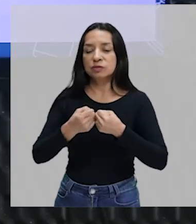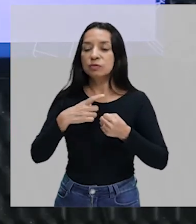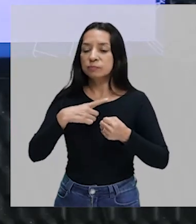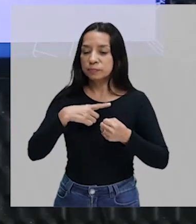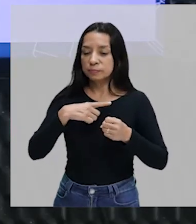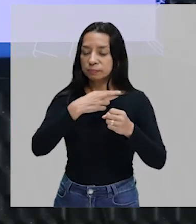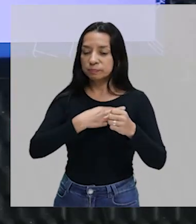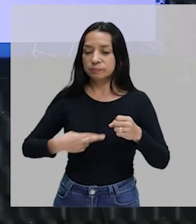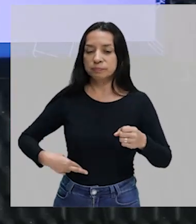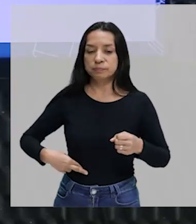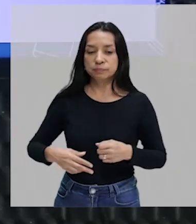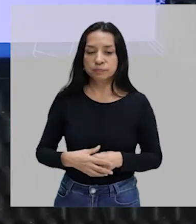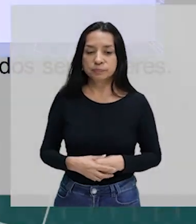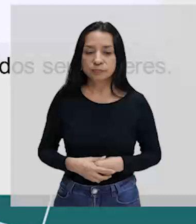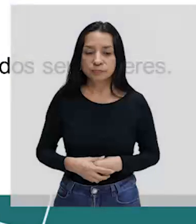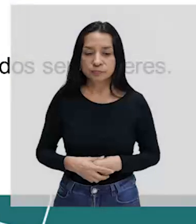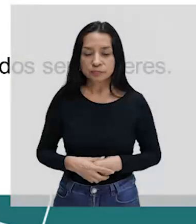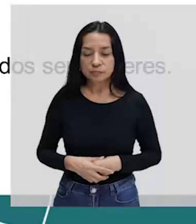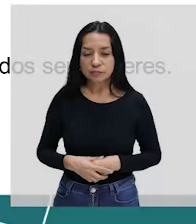república.